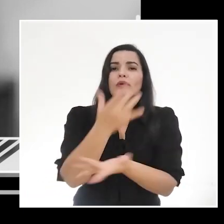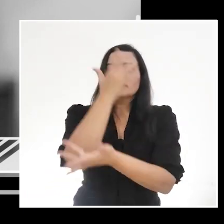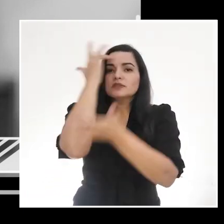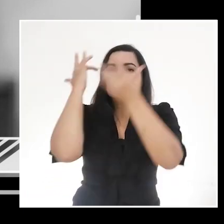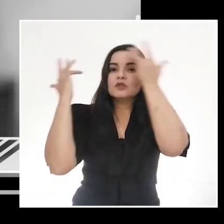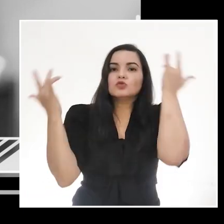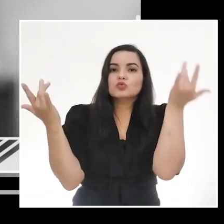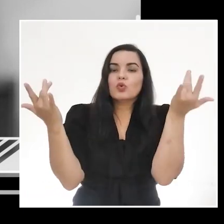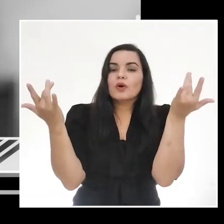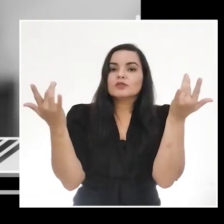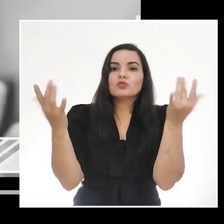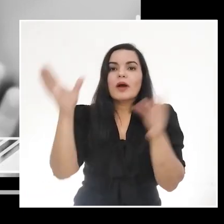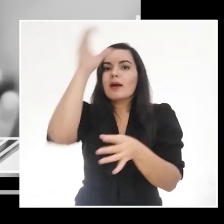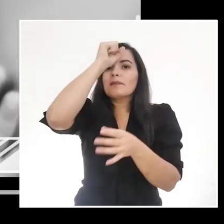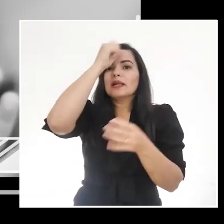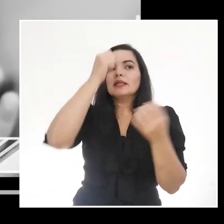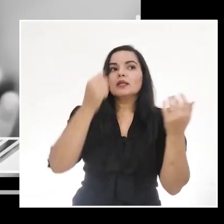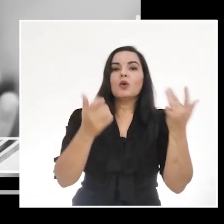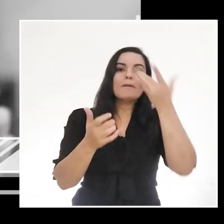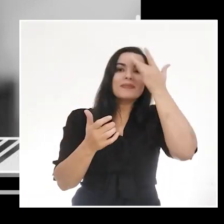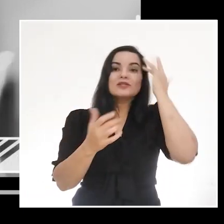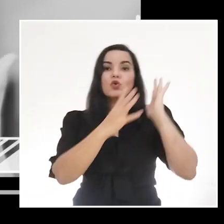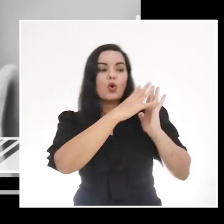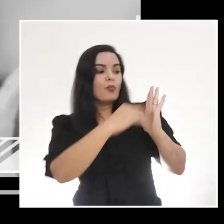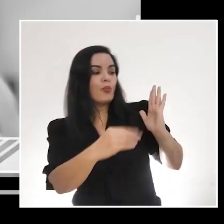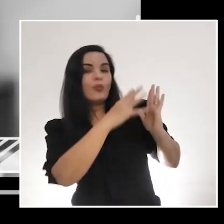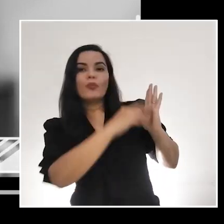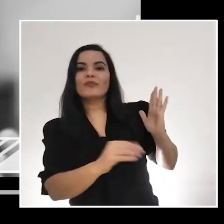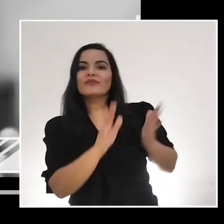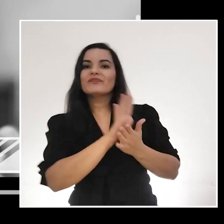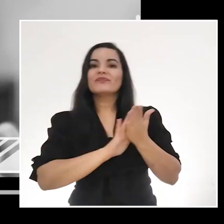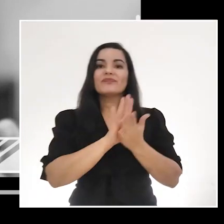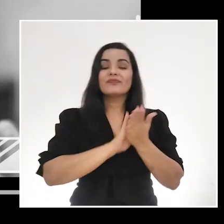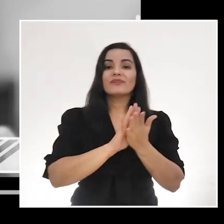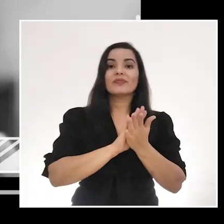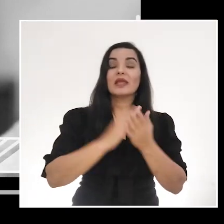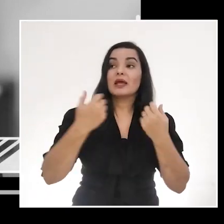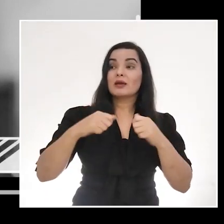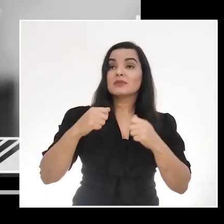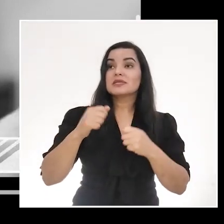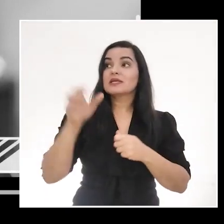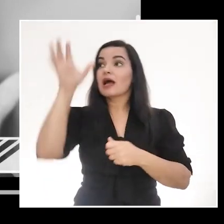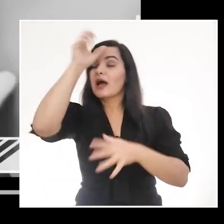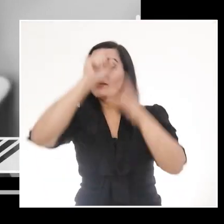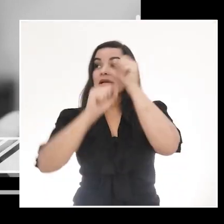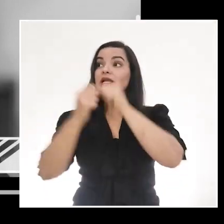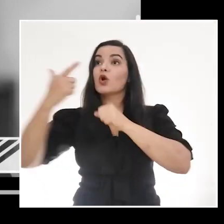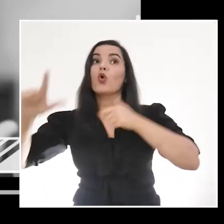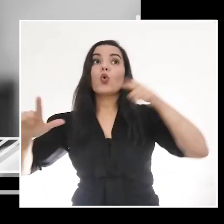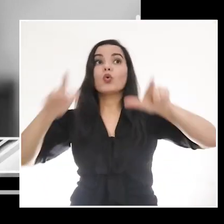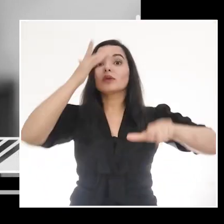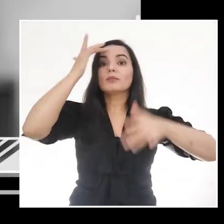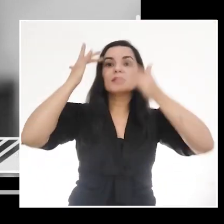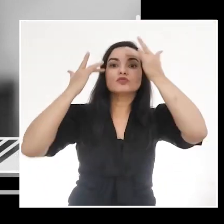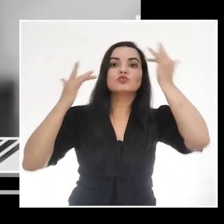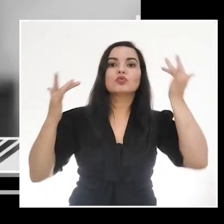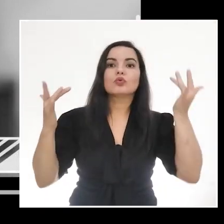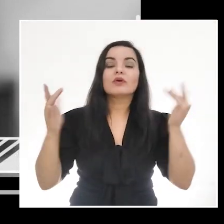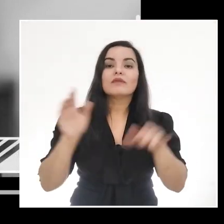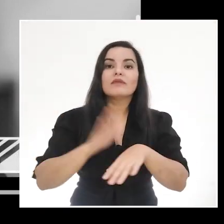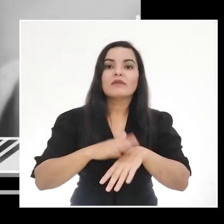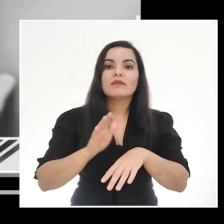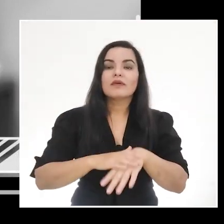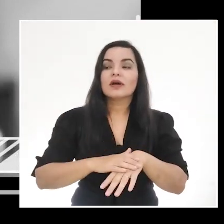porque muitos de nós não fomos discipulados, muitos de nós terá que trilhar um caminho parecido com o que eu tenho